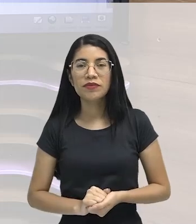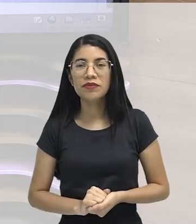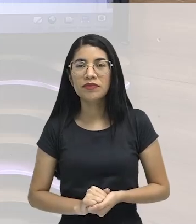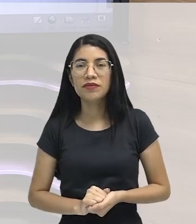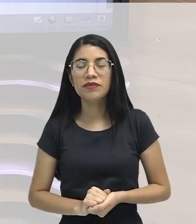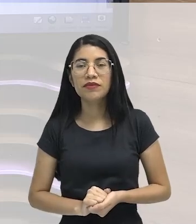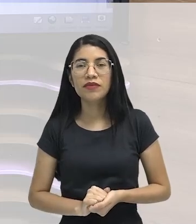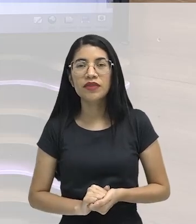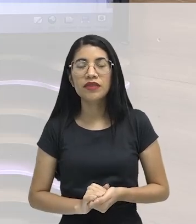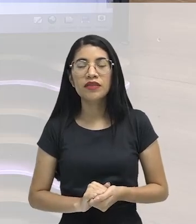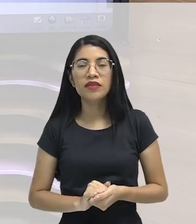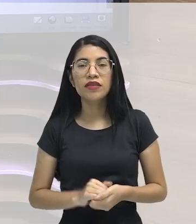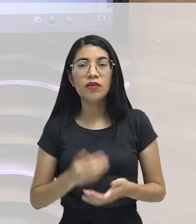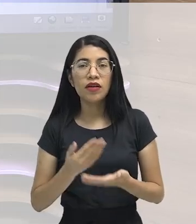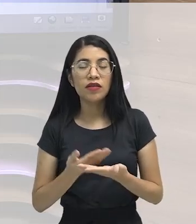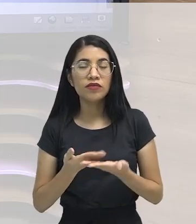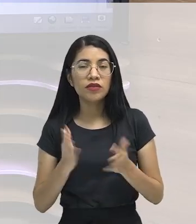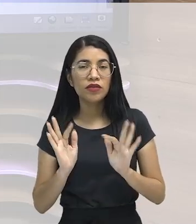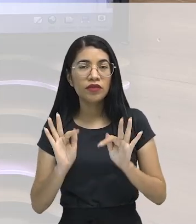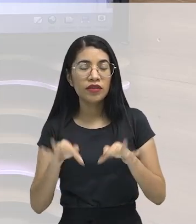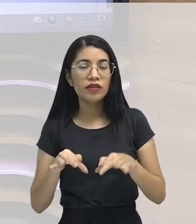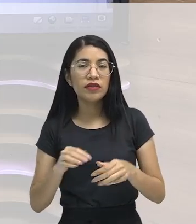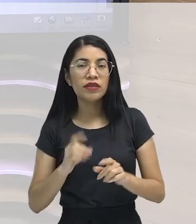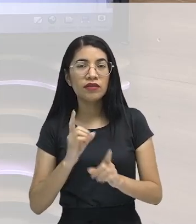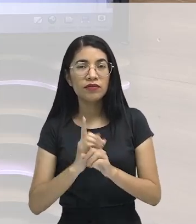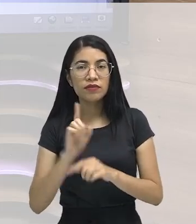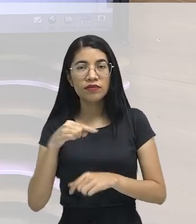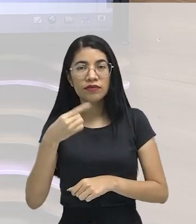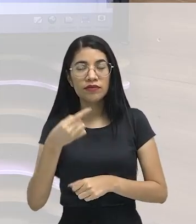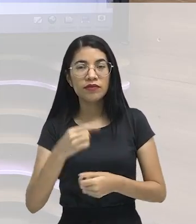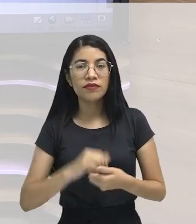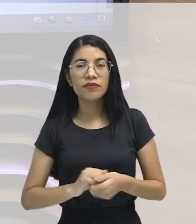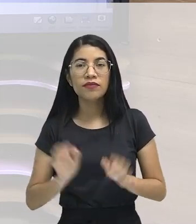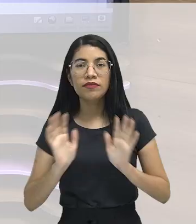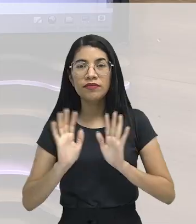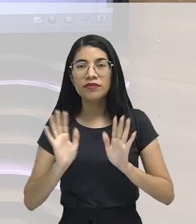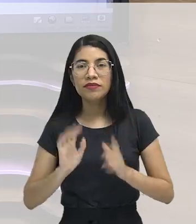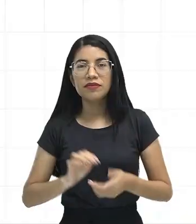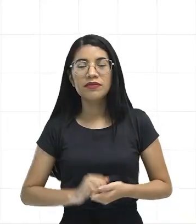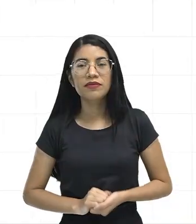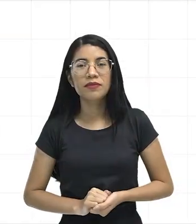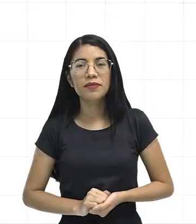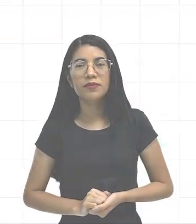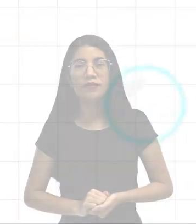Bacana? Então, essa foi a nossa aula de hoje. A gente se encontra aqui numa próxima oportunidade. Até lá!